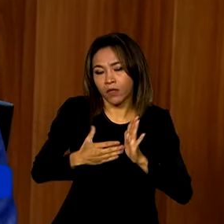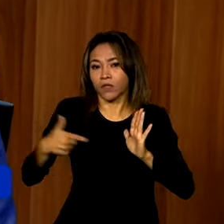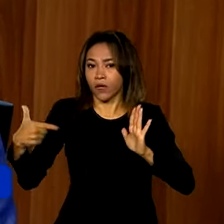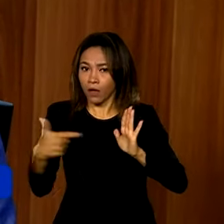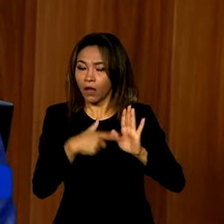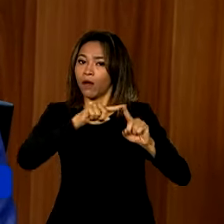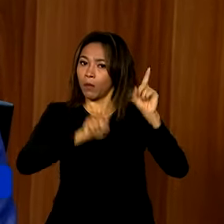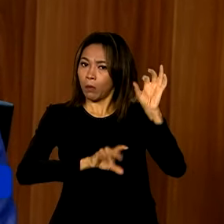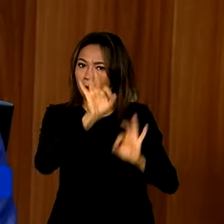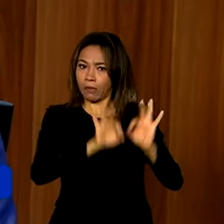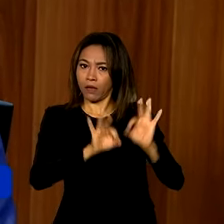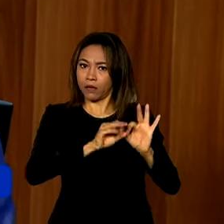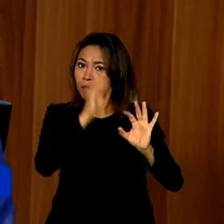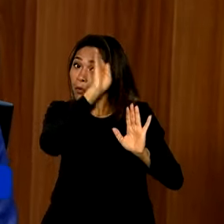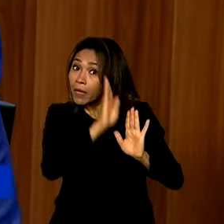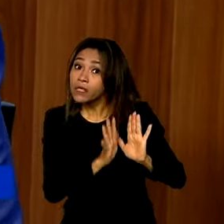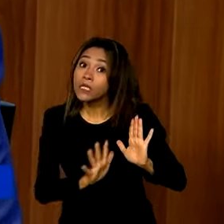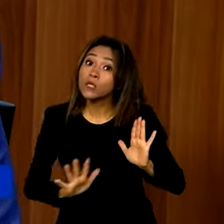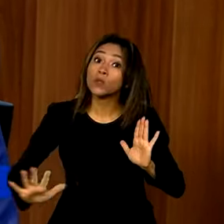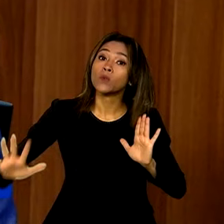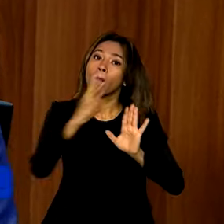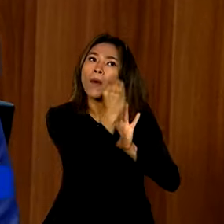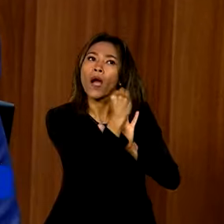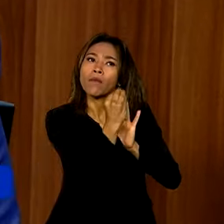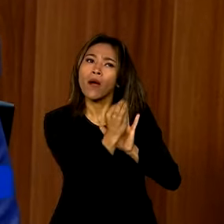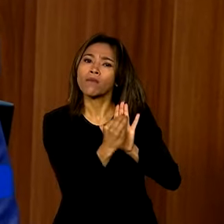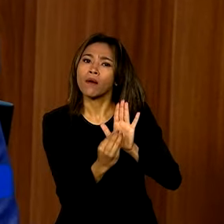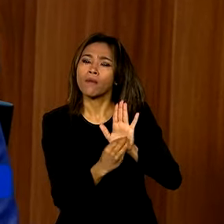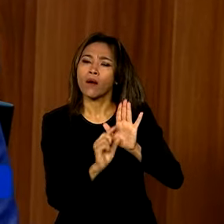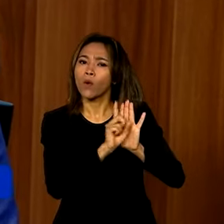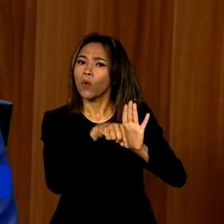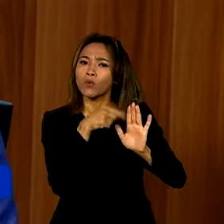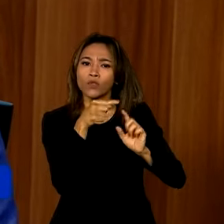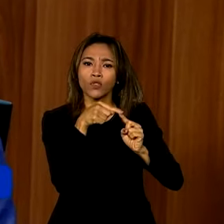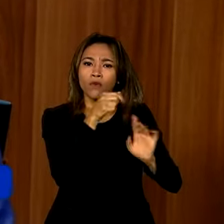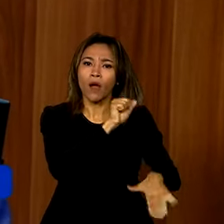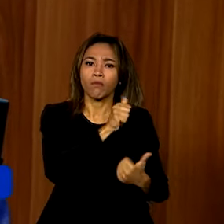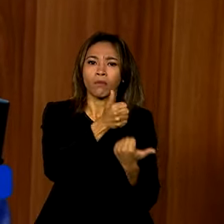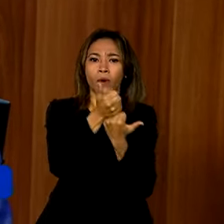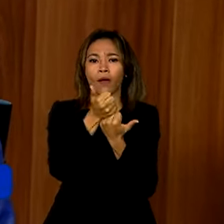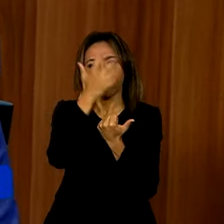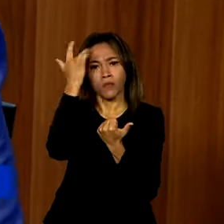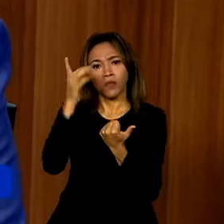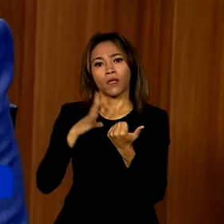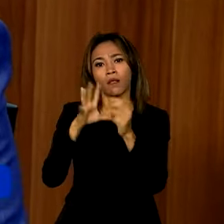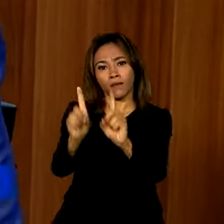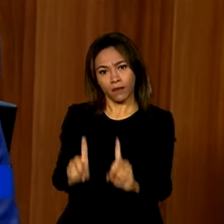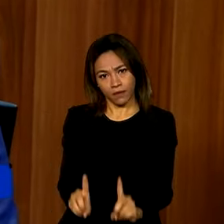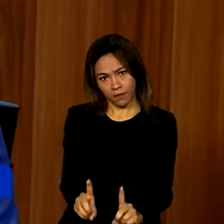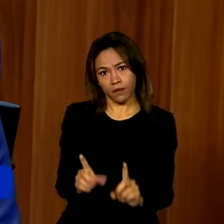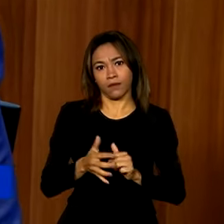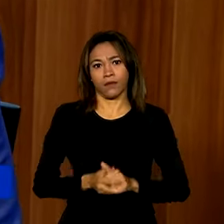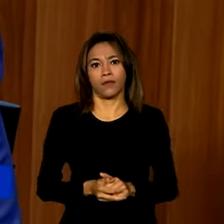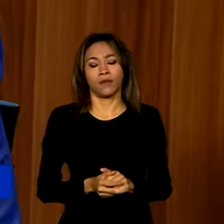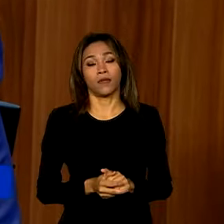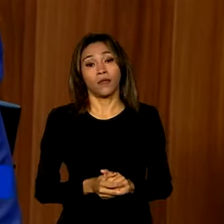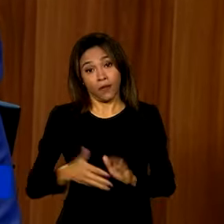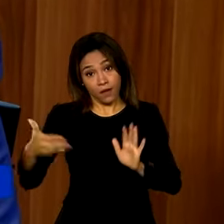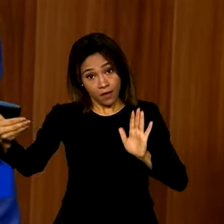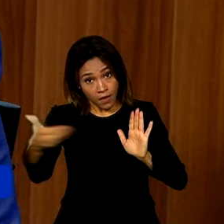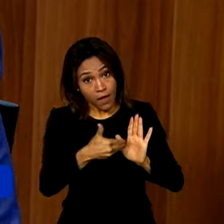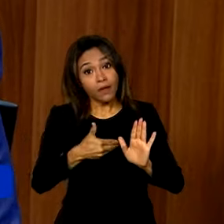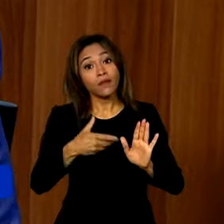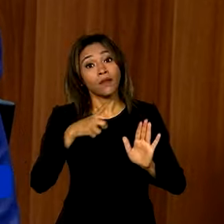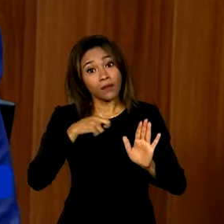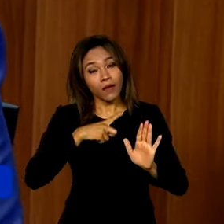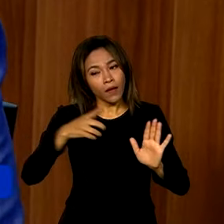para a promoção dos direitos das pessoas com deficiência. E há uma relação direta